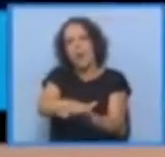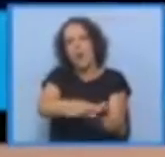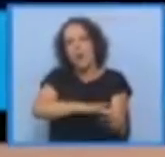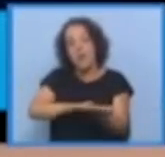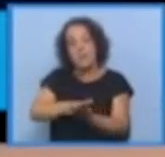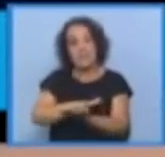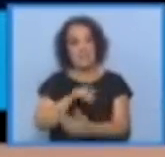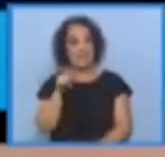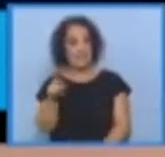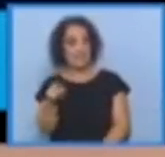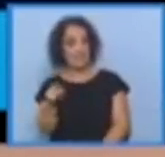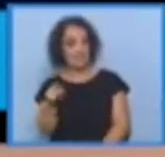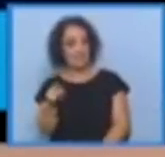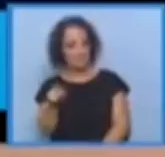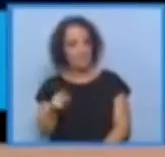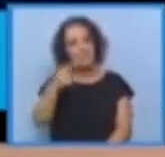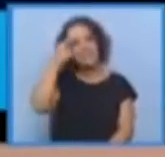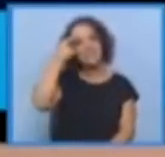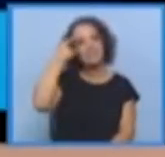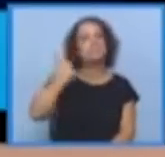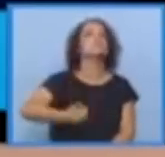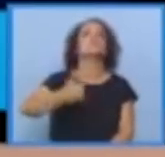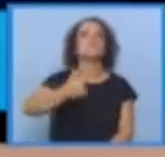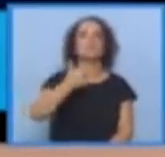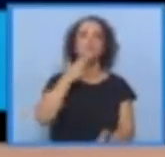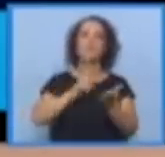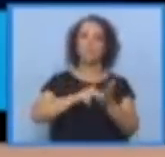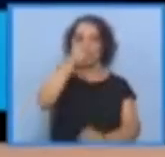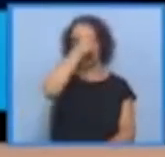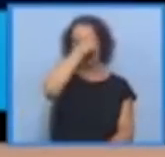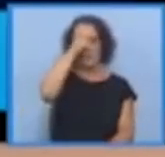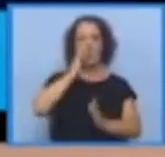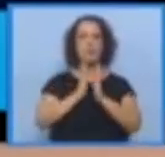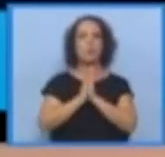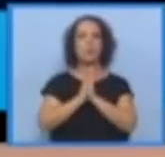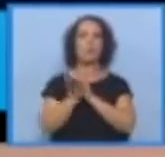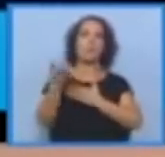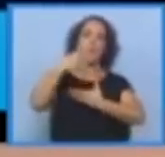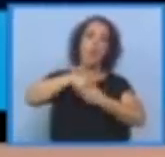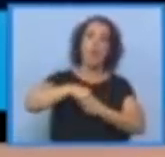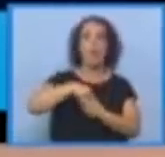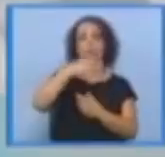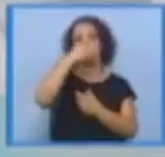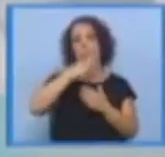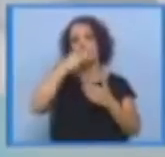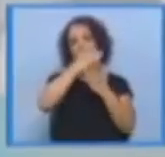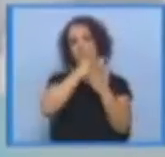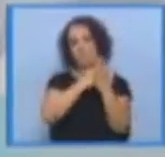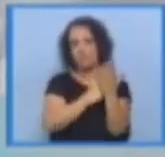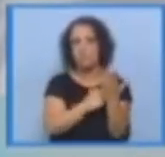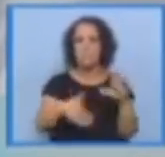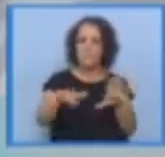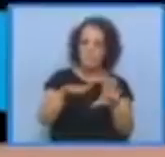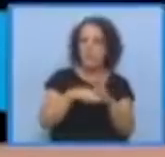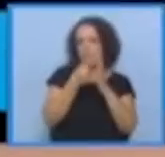deles é esse. Portanto, a primeira coisa é plena Eucaristia Dominical e implica os sacramentos, não é? Eucaristia Dominical,